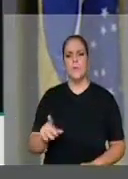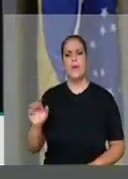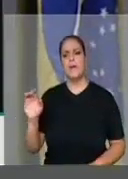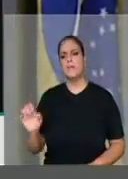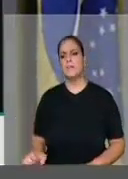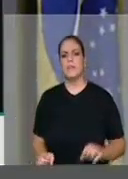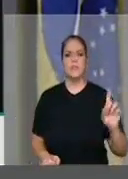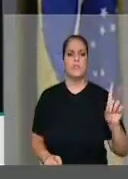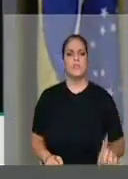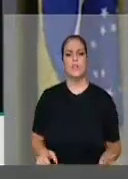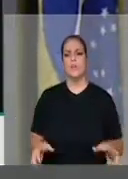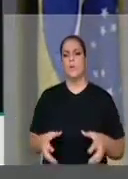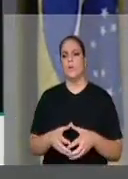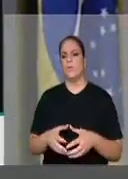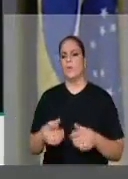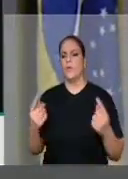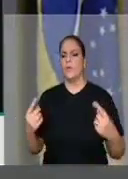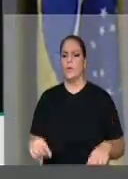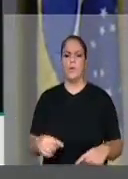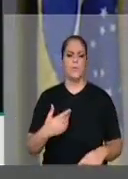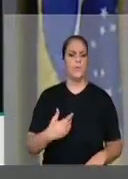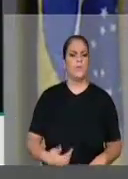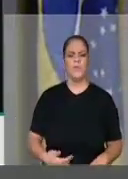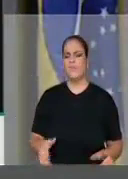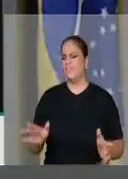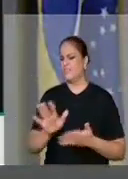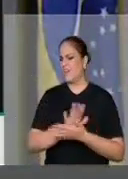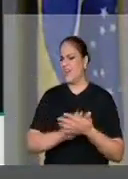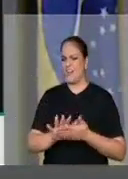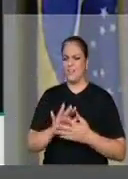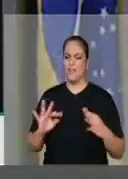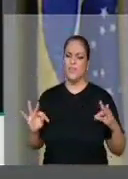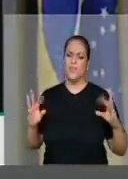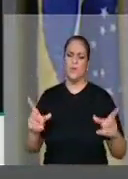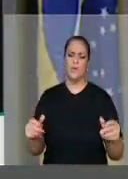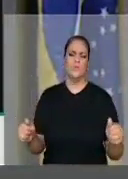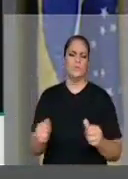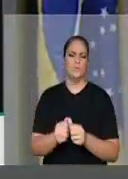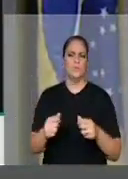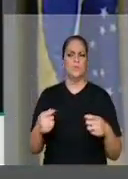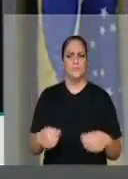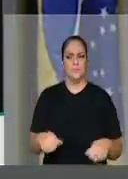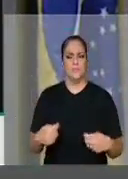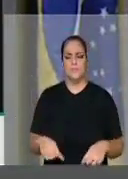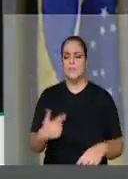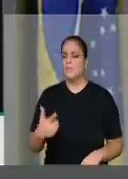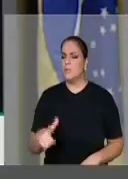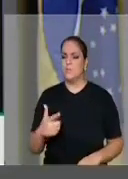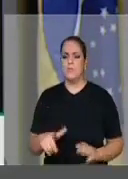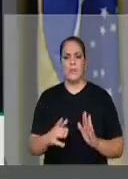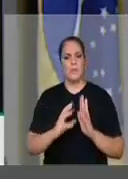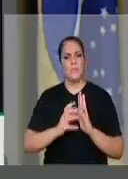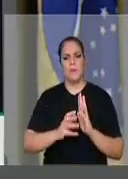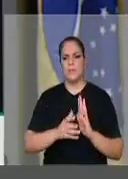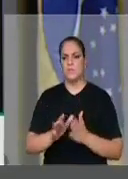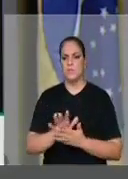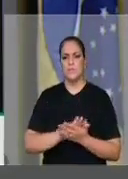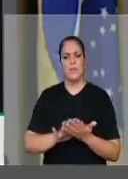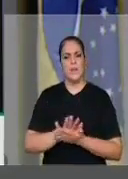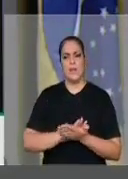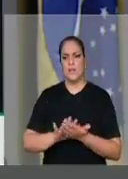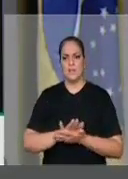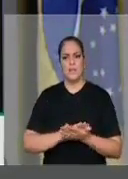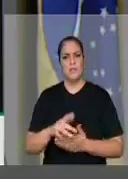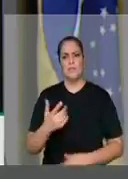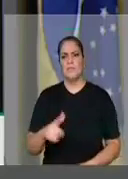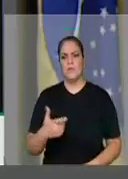da direita, do centro, do governo, da oposição. Essa é a reforma de todos. Ela não tem partido. Ela